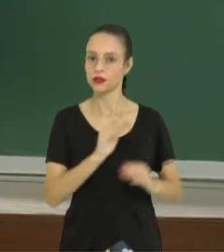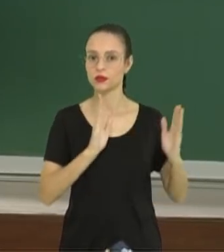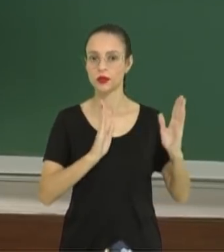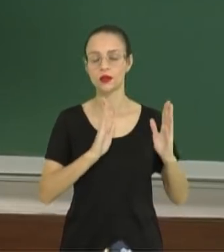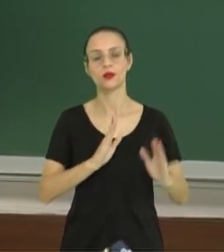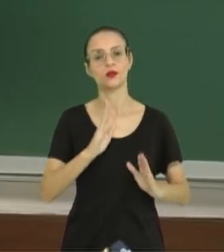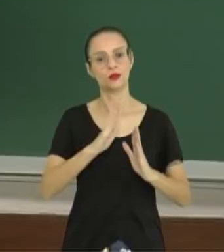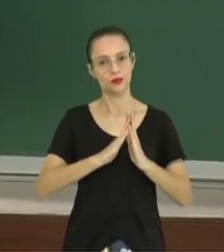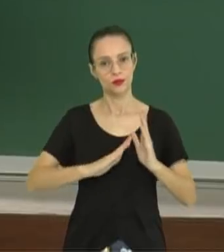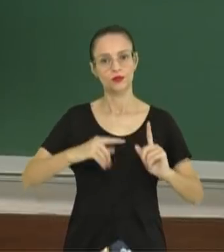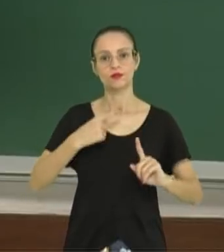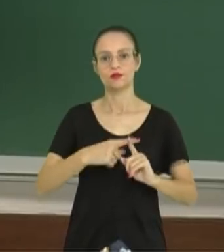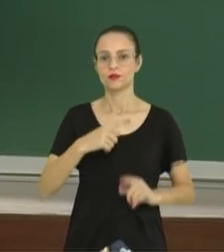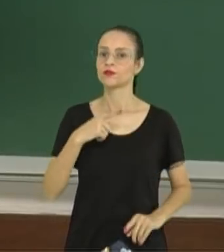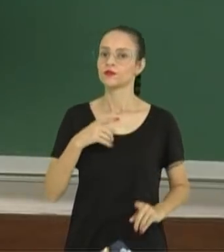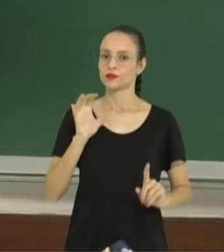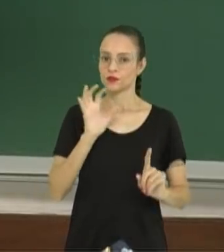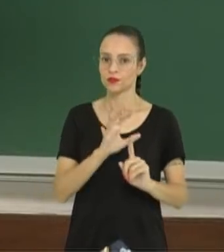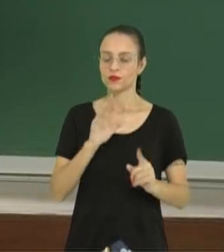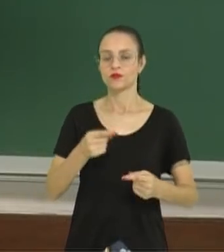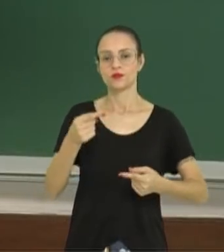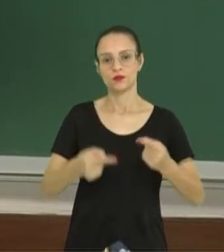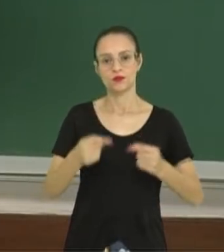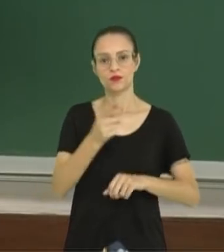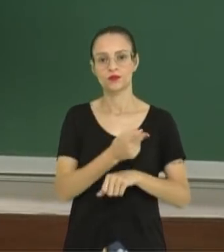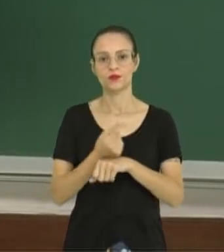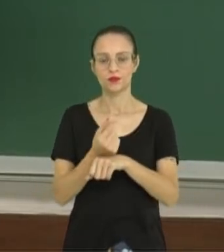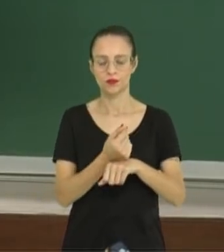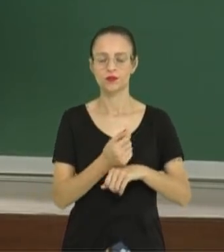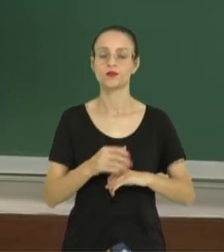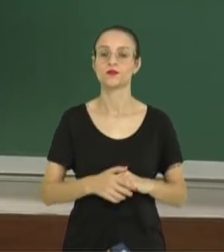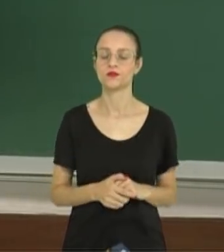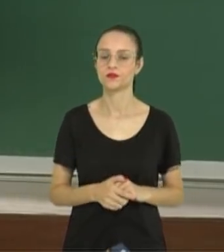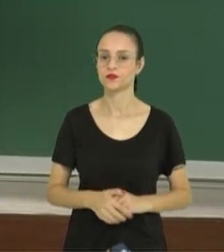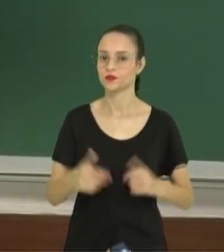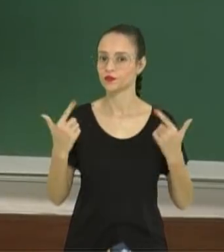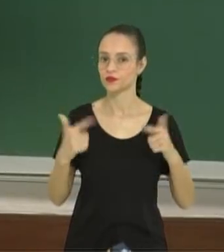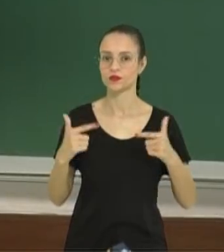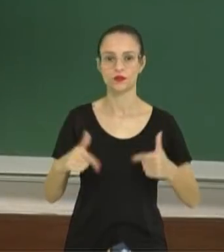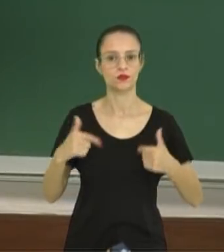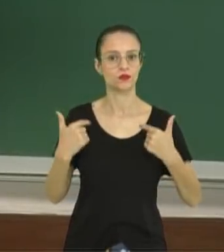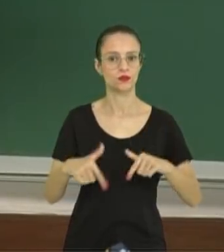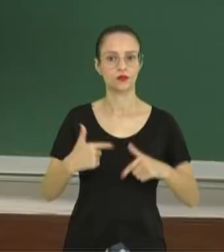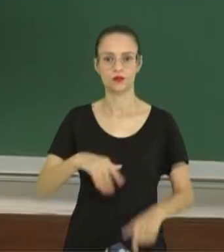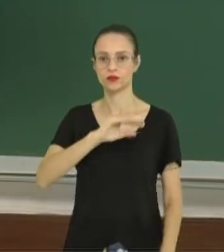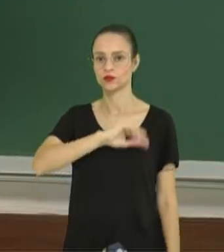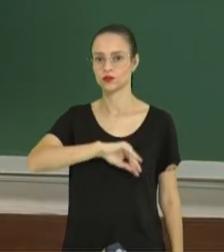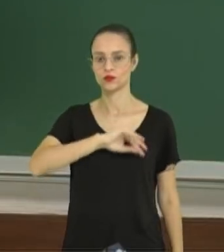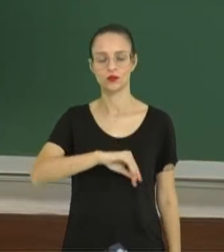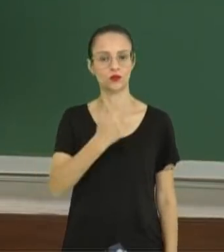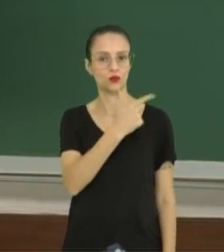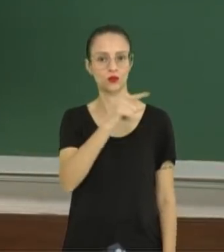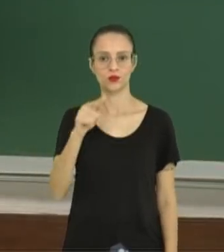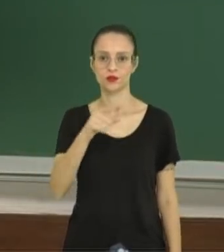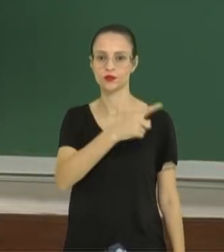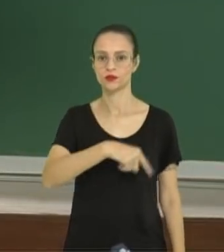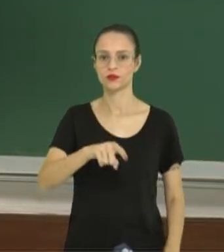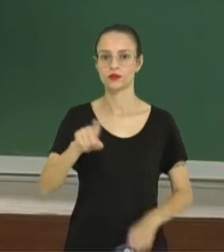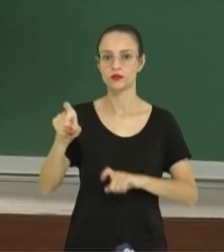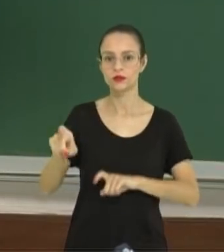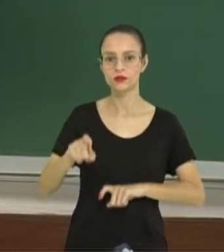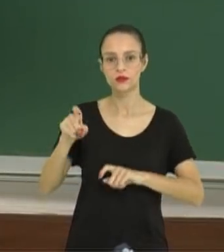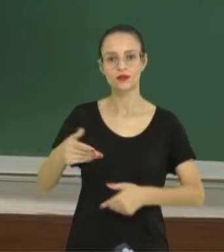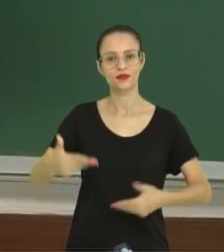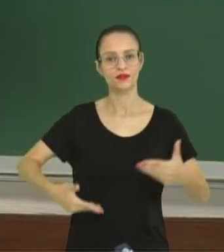igreja tinha uma força política e econômica muito grande. Não havia trabalho assalariado ainda, Os camponeses os